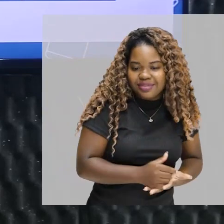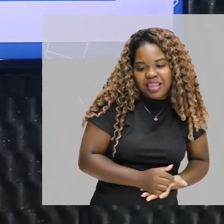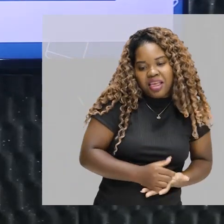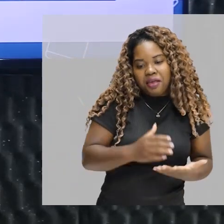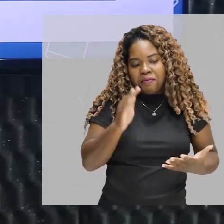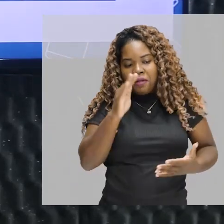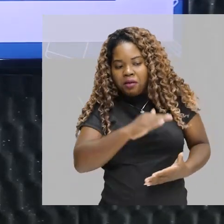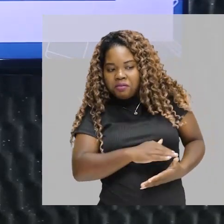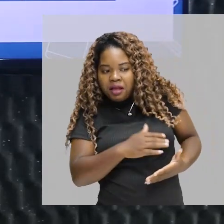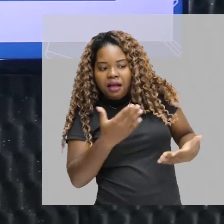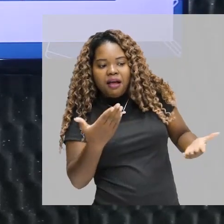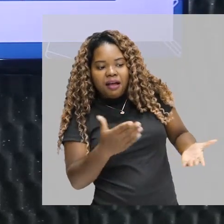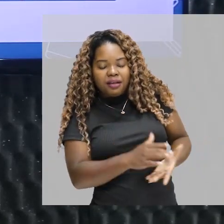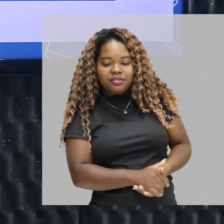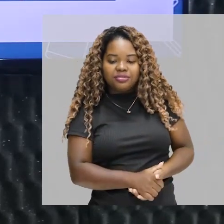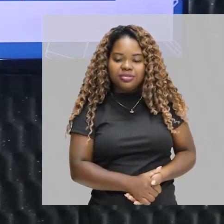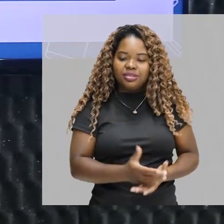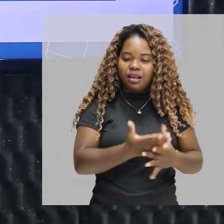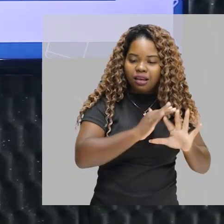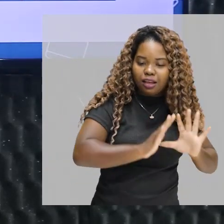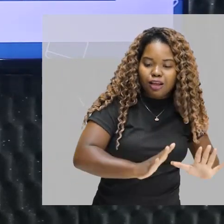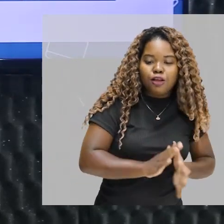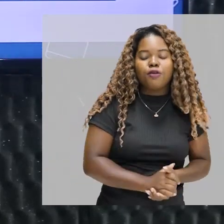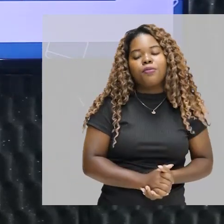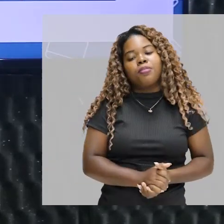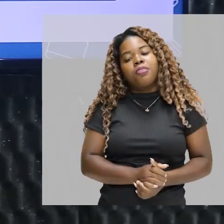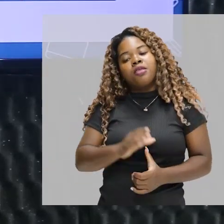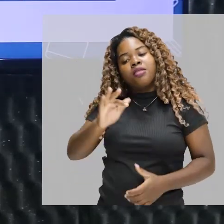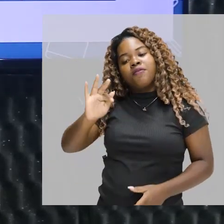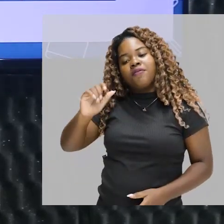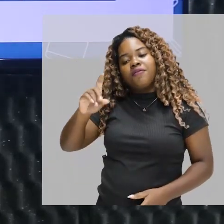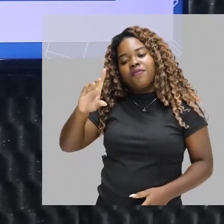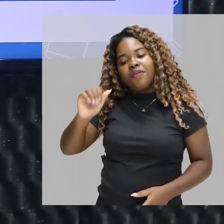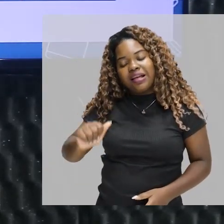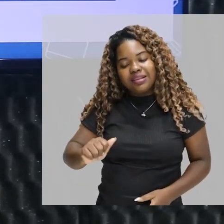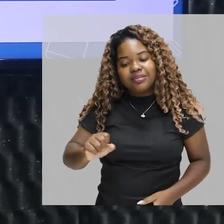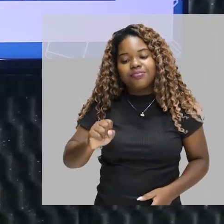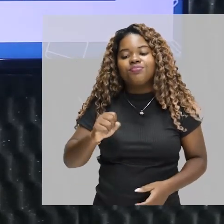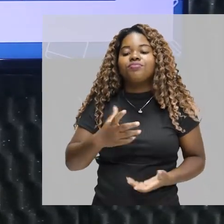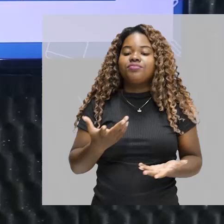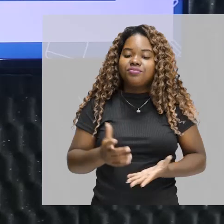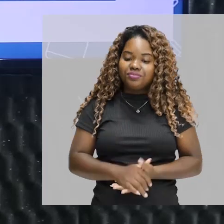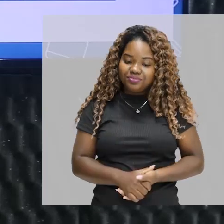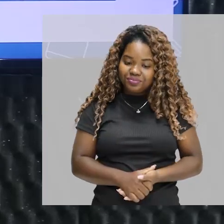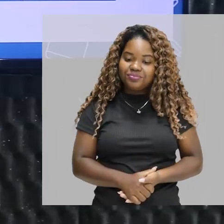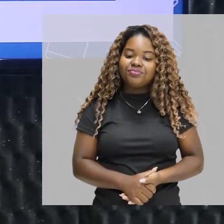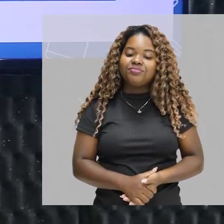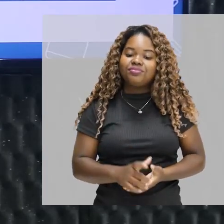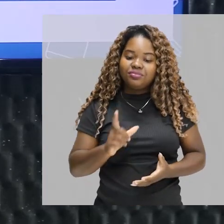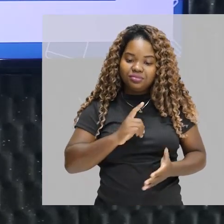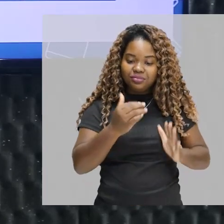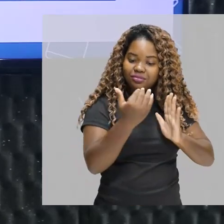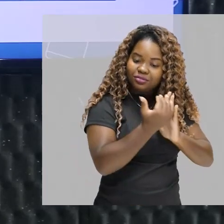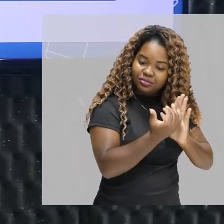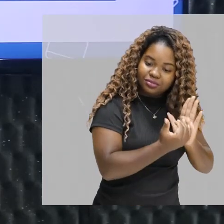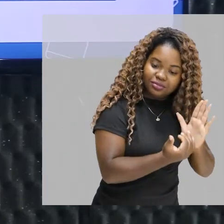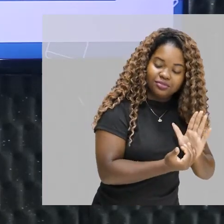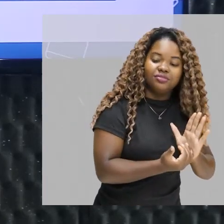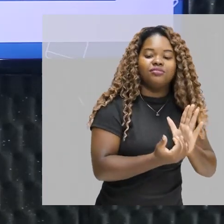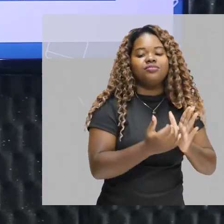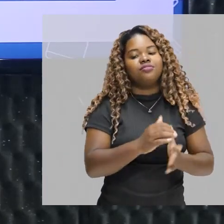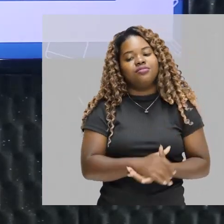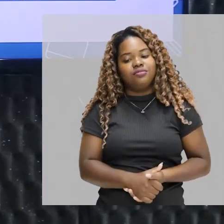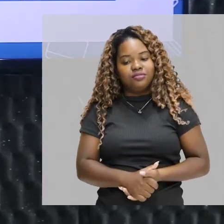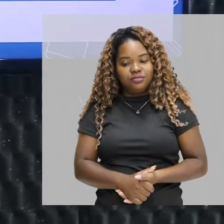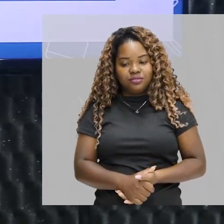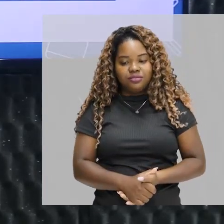muito tempo, ela é aniquilada. Então, os contos de fadas estão aí nessa categoria, né, nessa